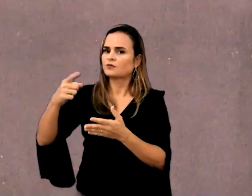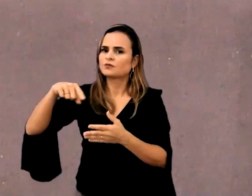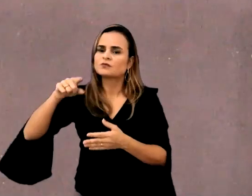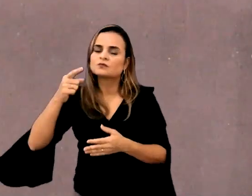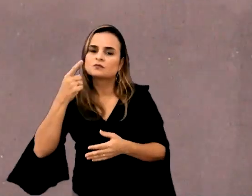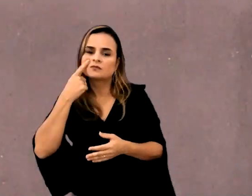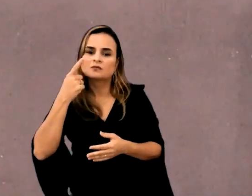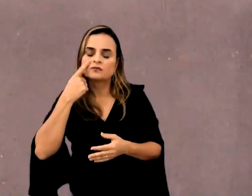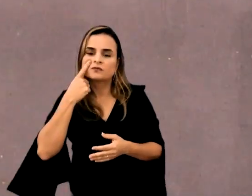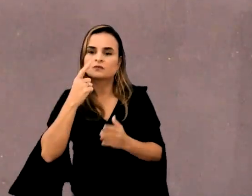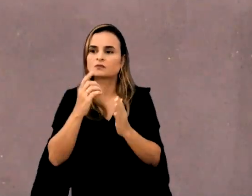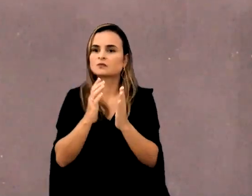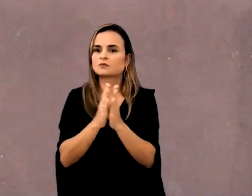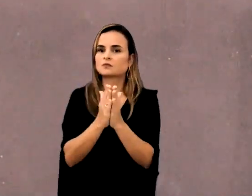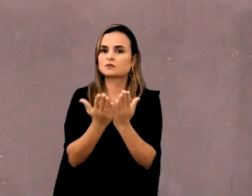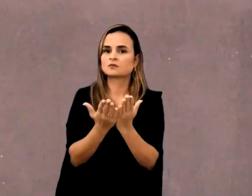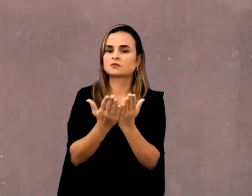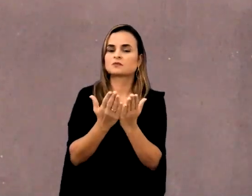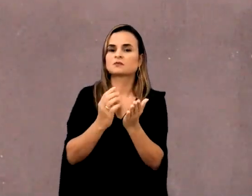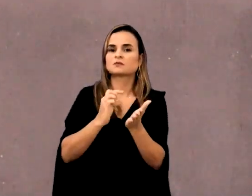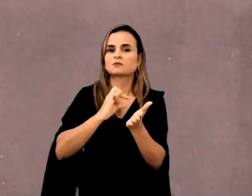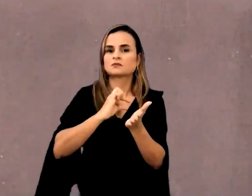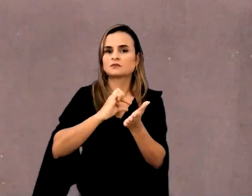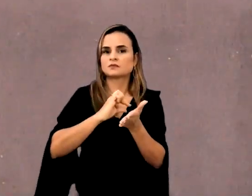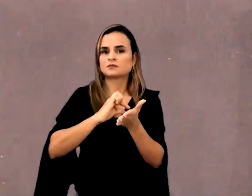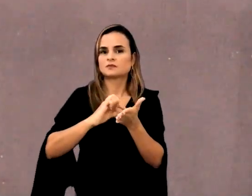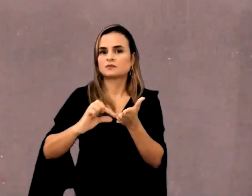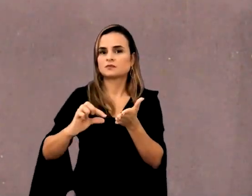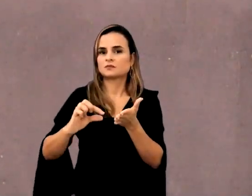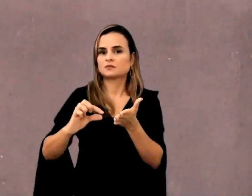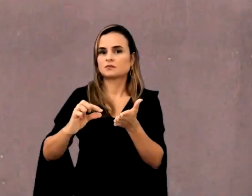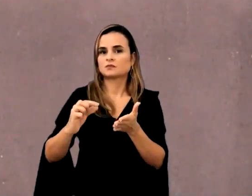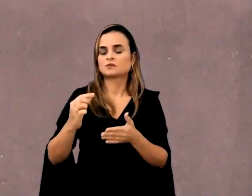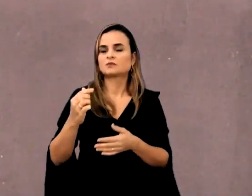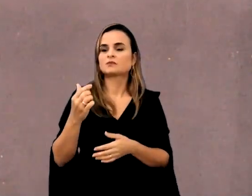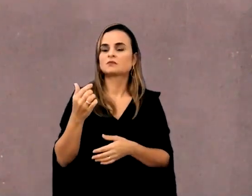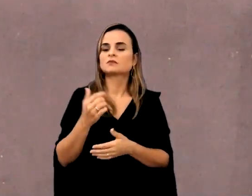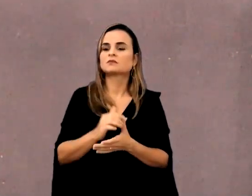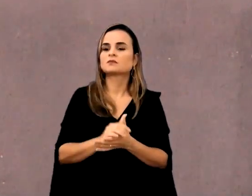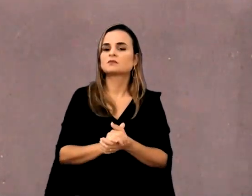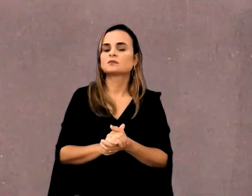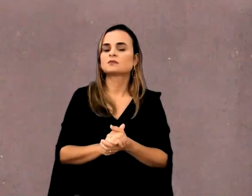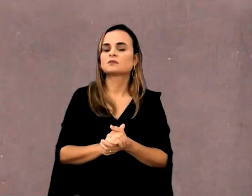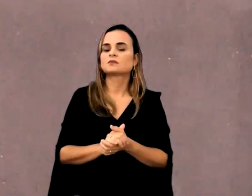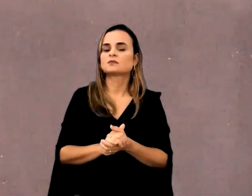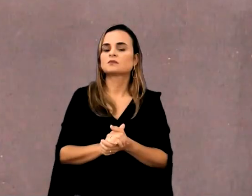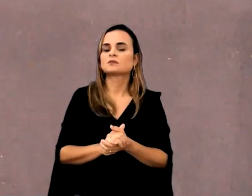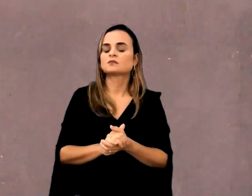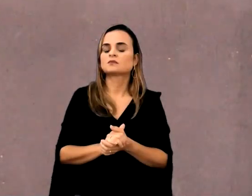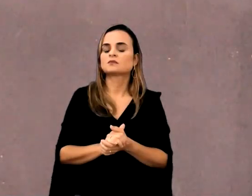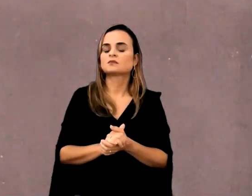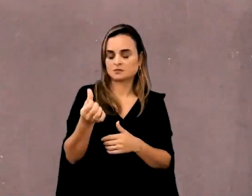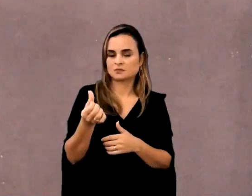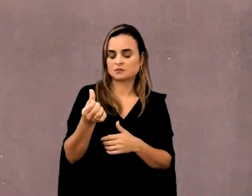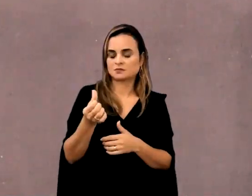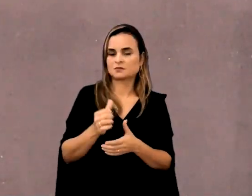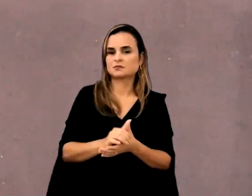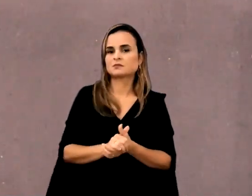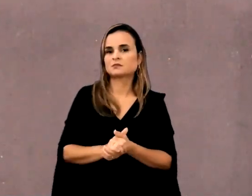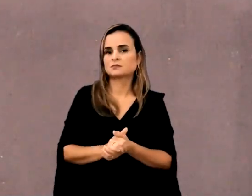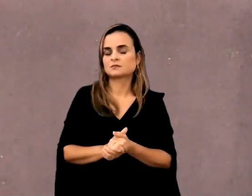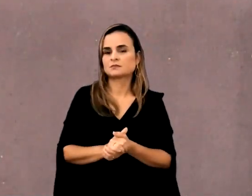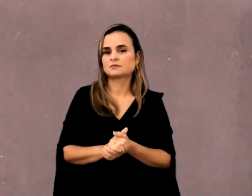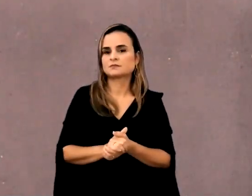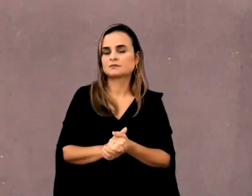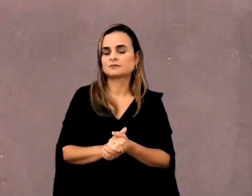uma página na sua Bíblia aí, no versículo 26, no capítulo 6, ele